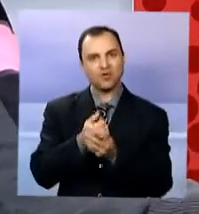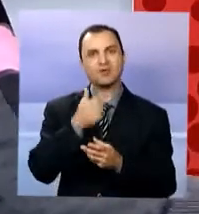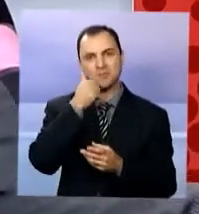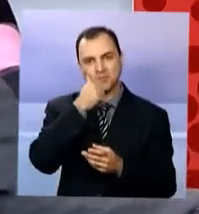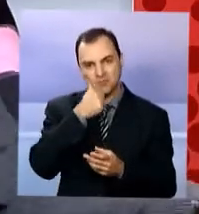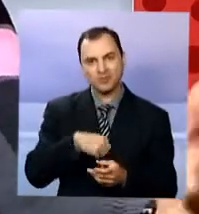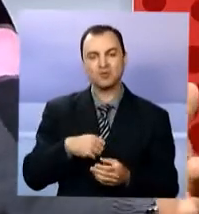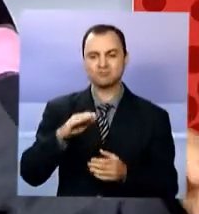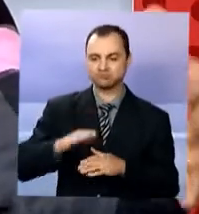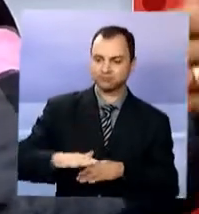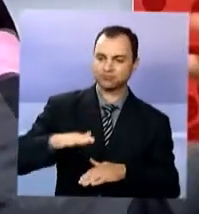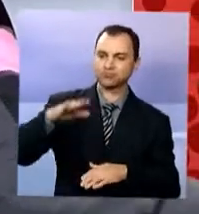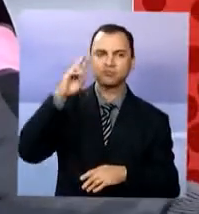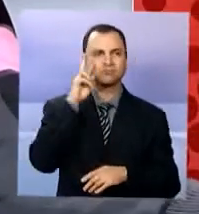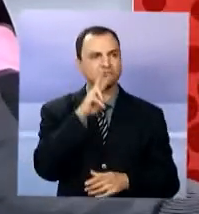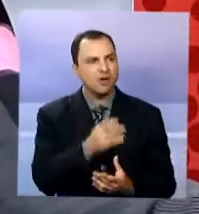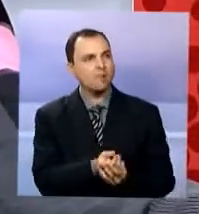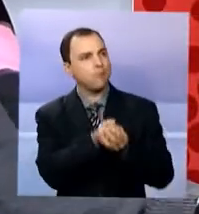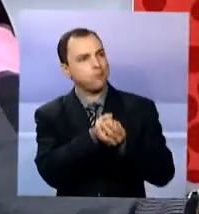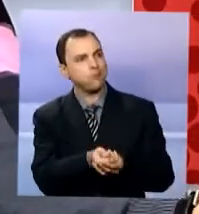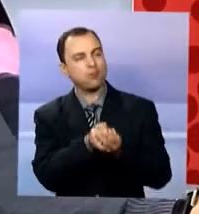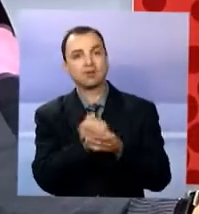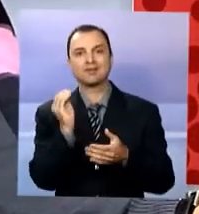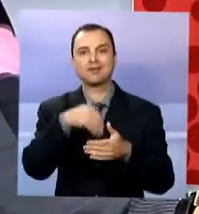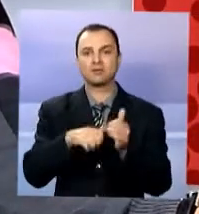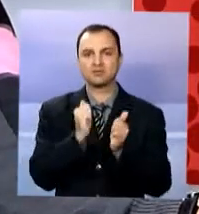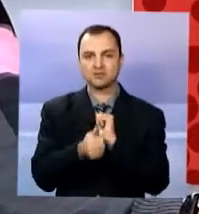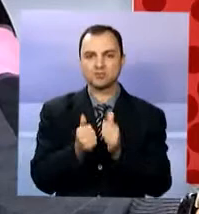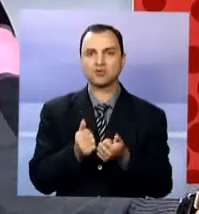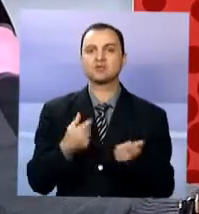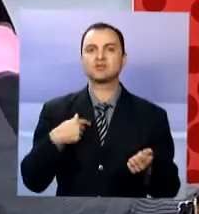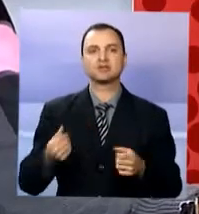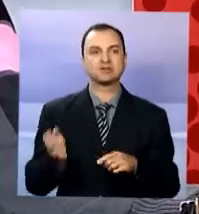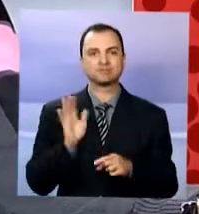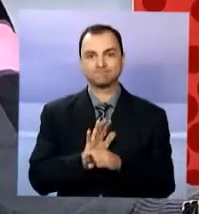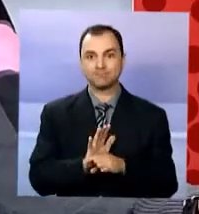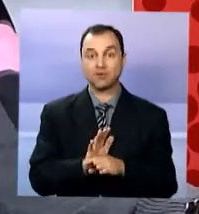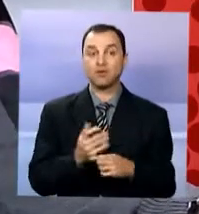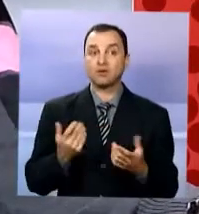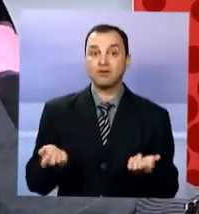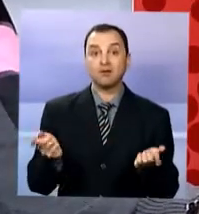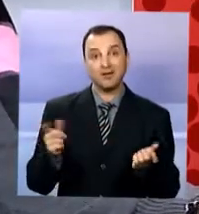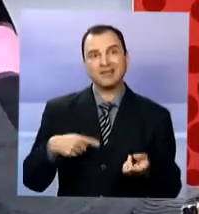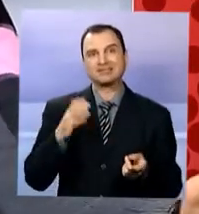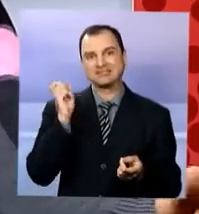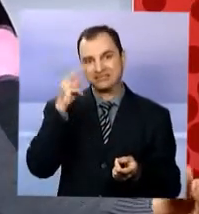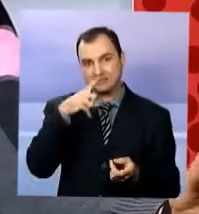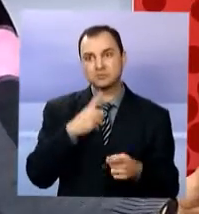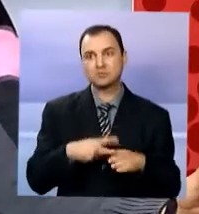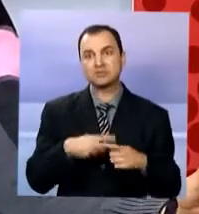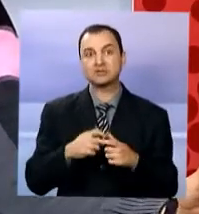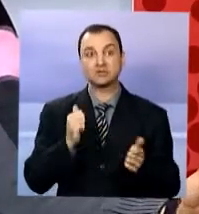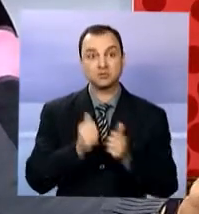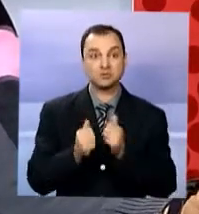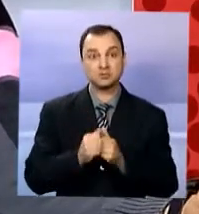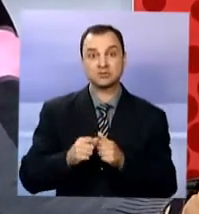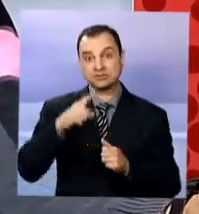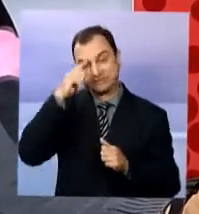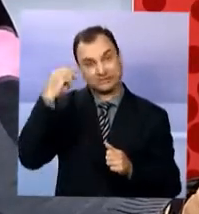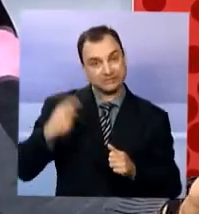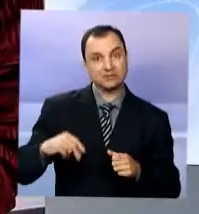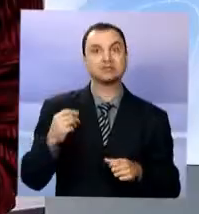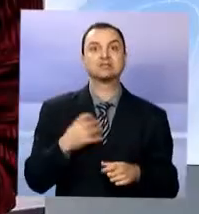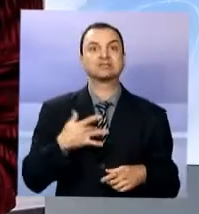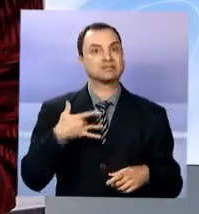e eu cresci vendo Vale crescer dentro do esporte de alto rendimento O que é compl E aí ó fiz muito feliz não é nada